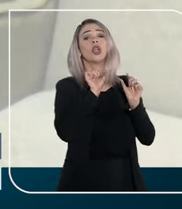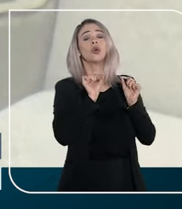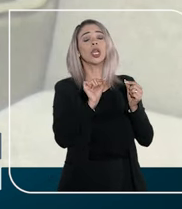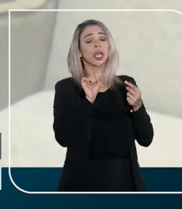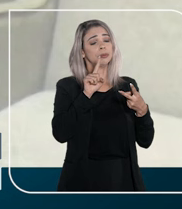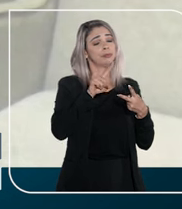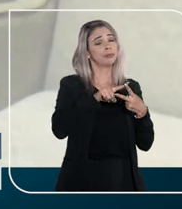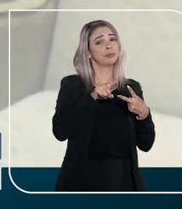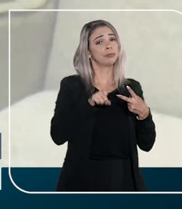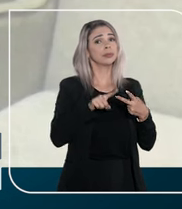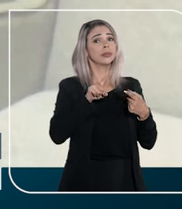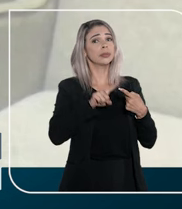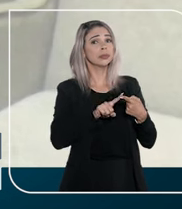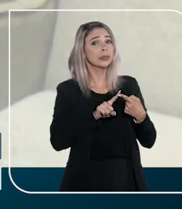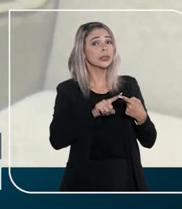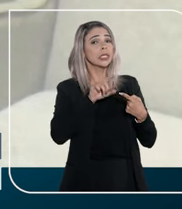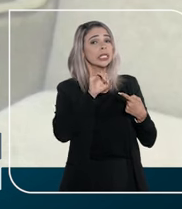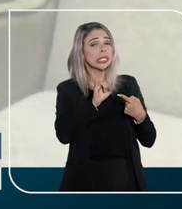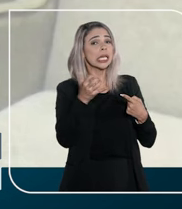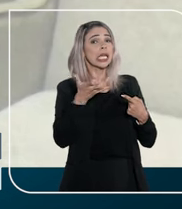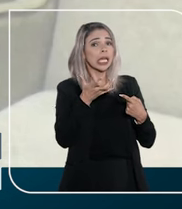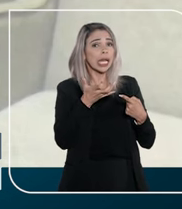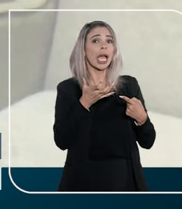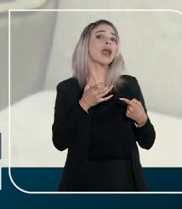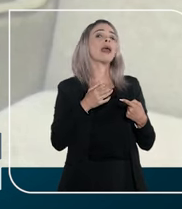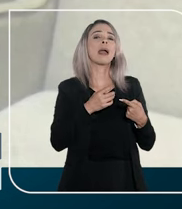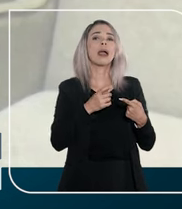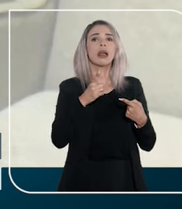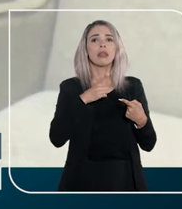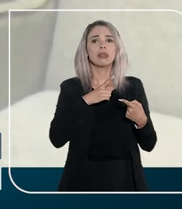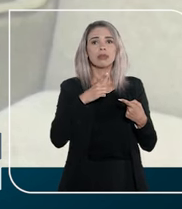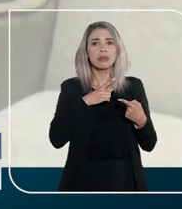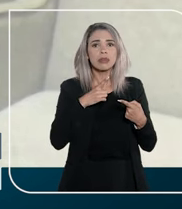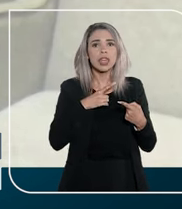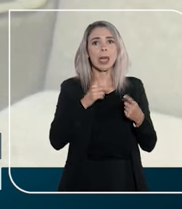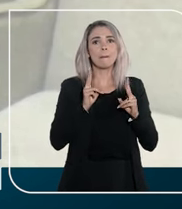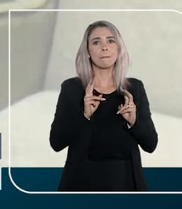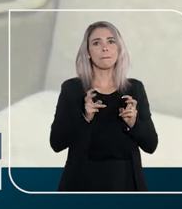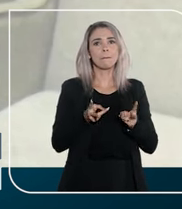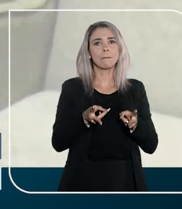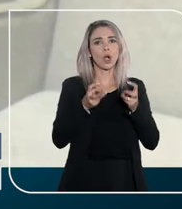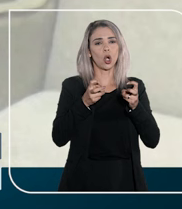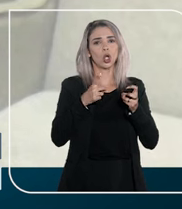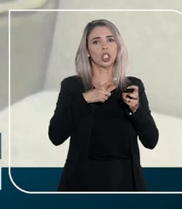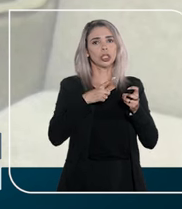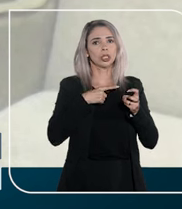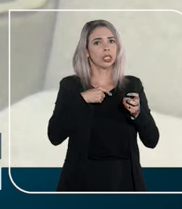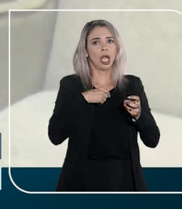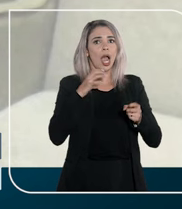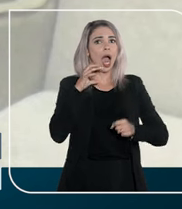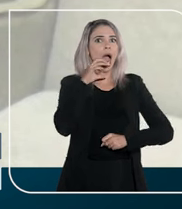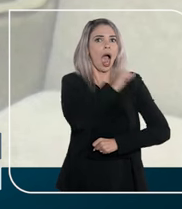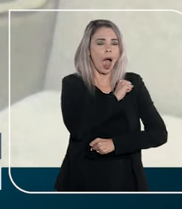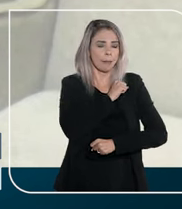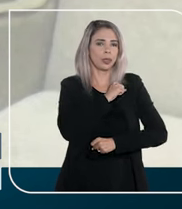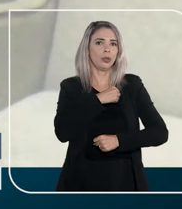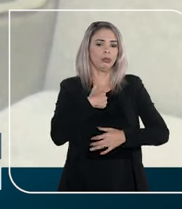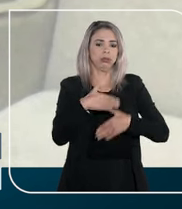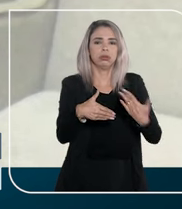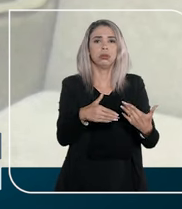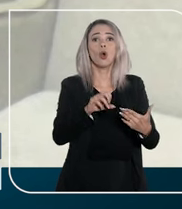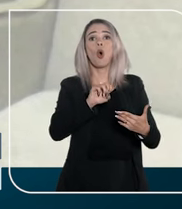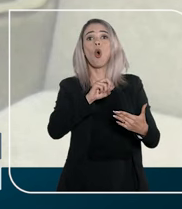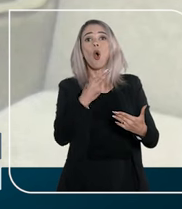se ele quer pleitear a sua posse, ainda que de forma precária, ou se ele quer que